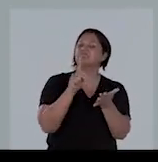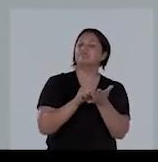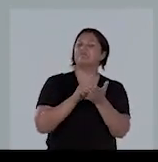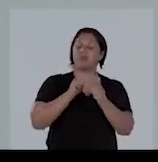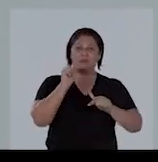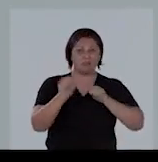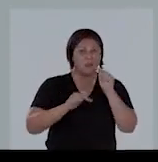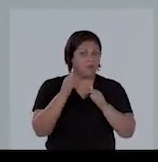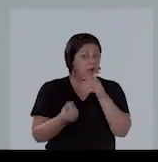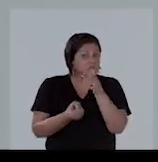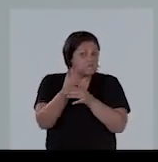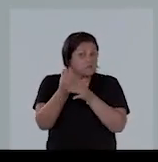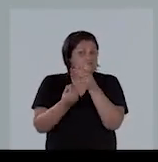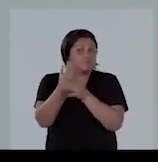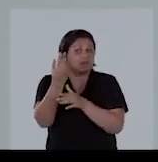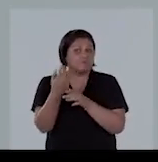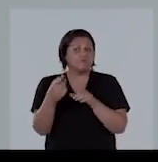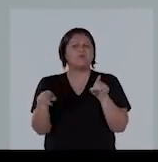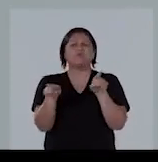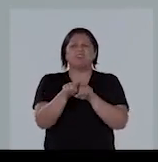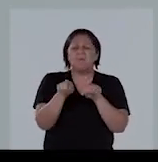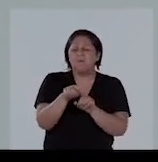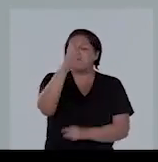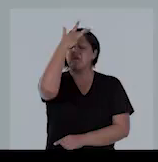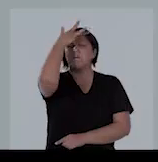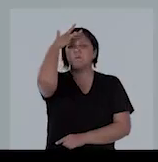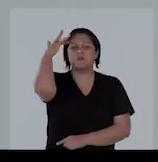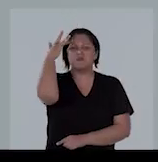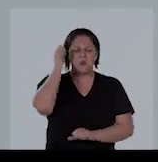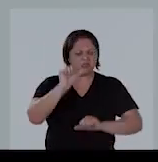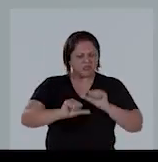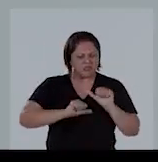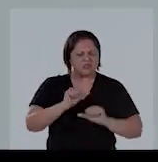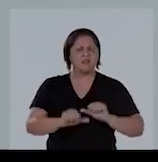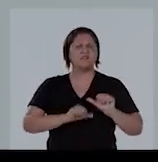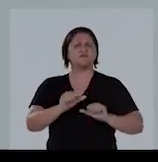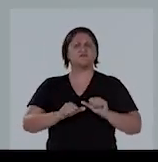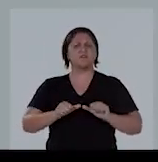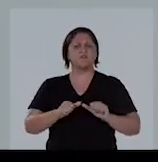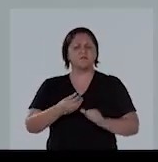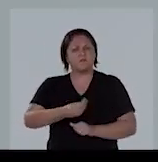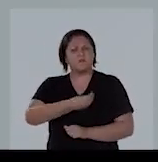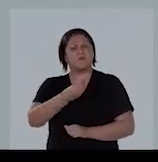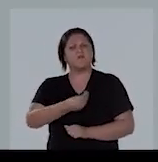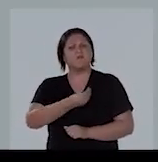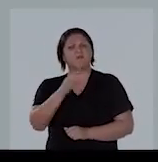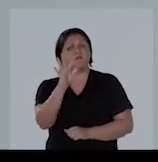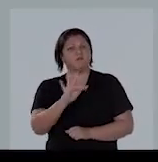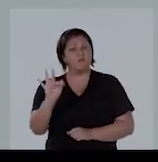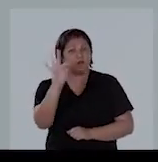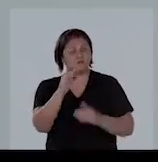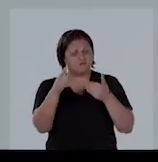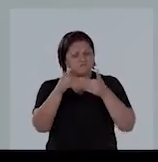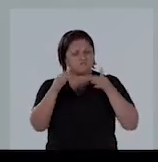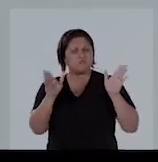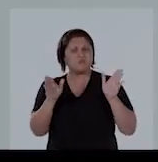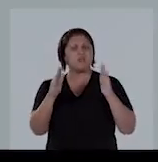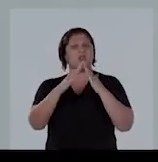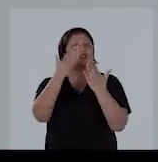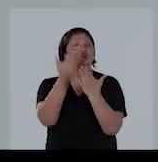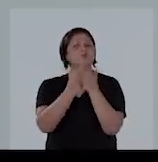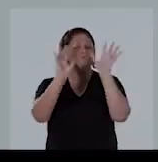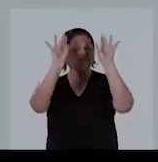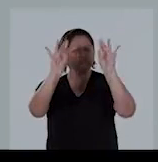pt mais de 22 milhões de empregos foram criados 36 milhões de pessoas saíram da pobreza abrimos novas universidades